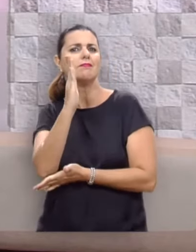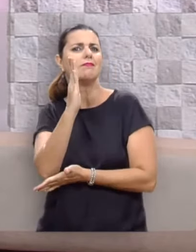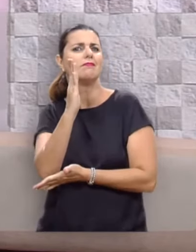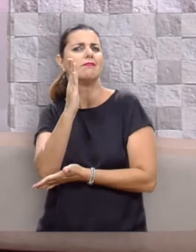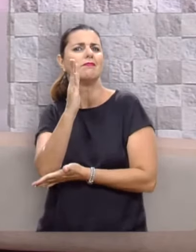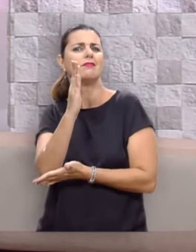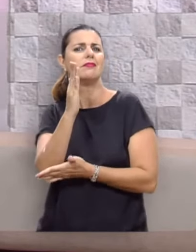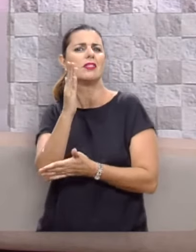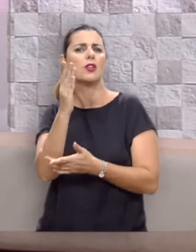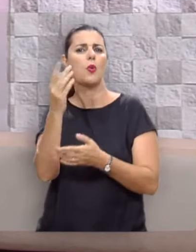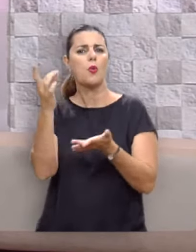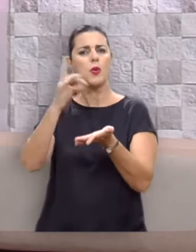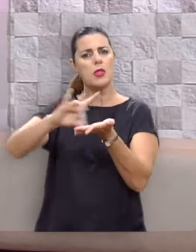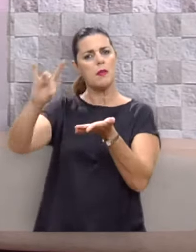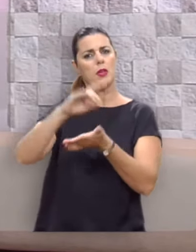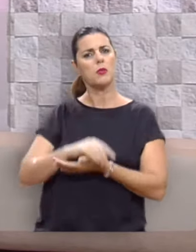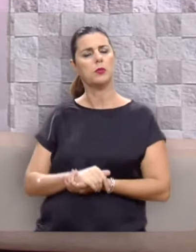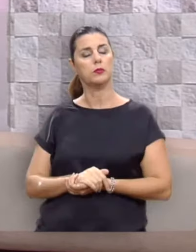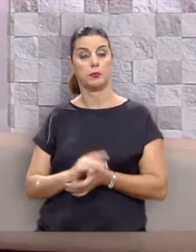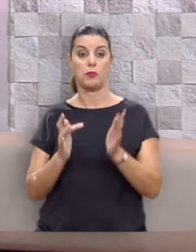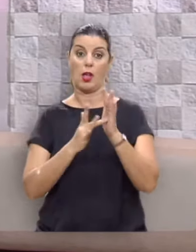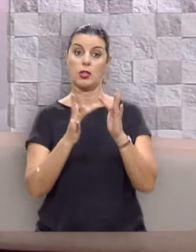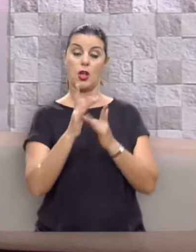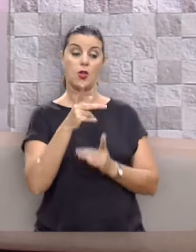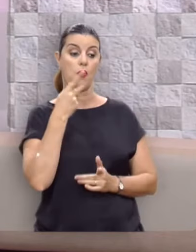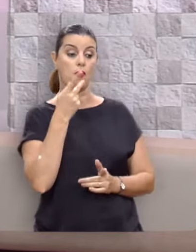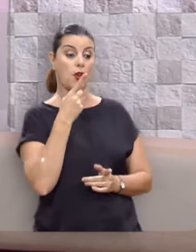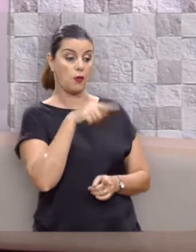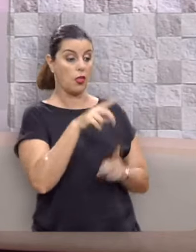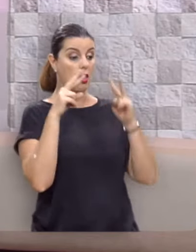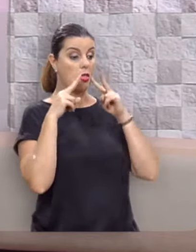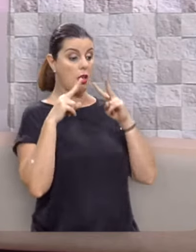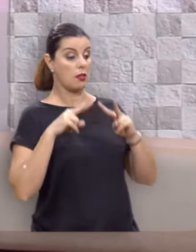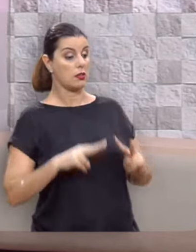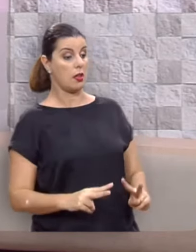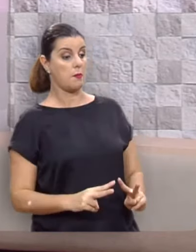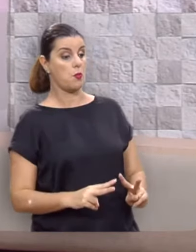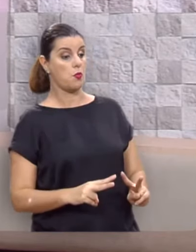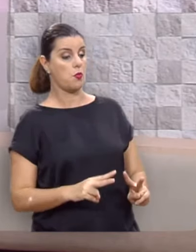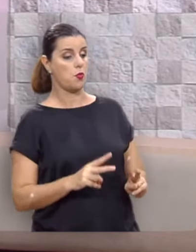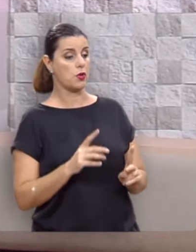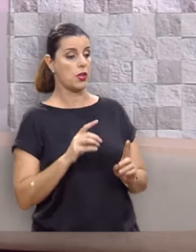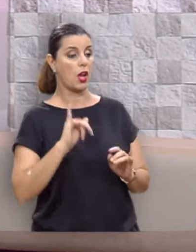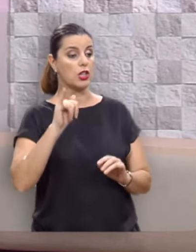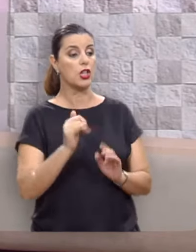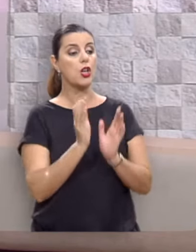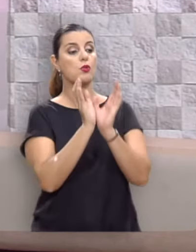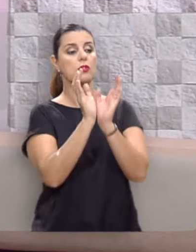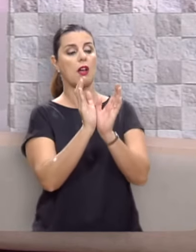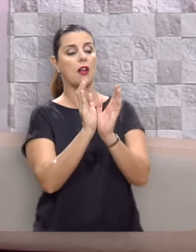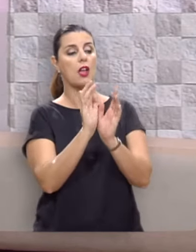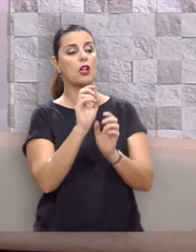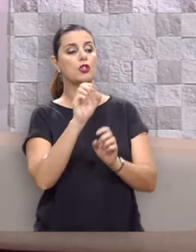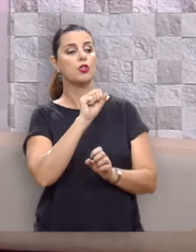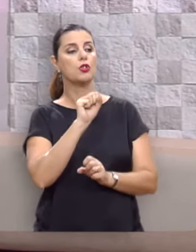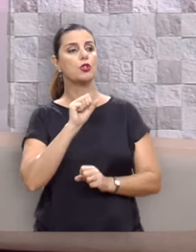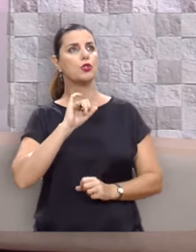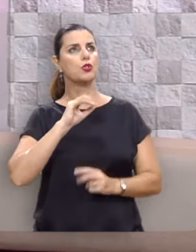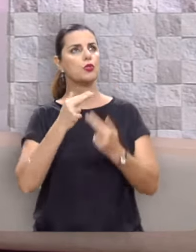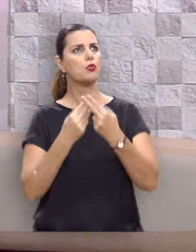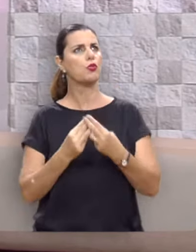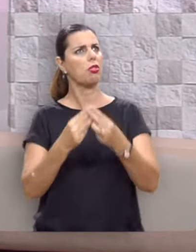barreiras da inimizade. Jesus Cristo disse que eles deveriam ser testemunhas em Jerusalém, na Judéia e também em